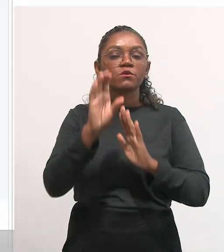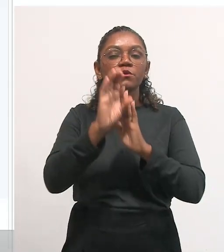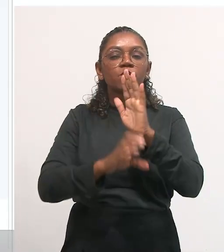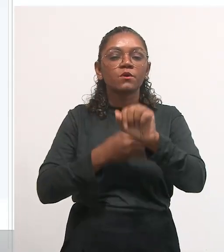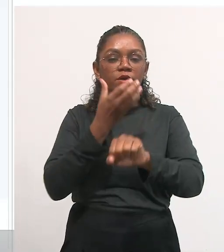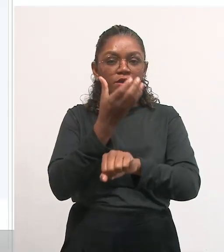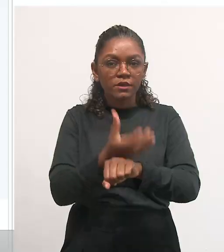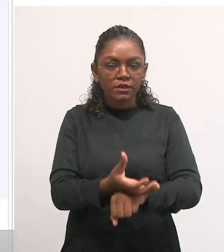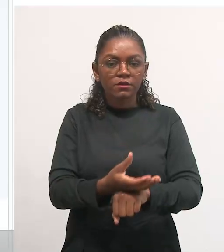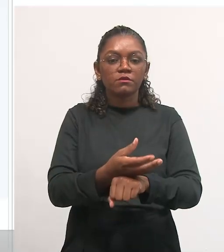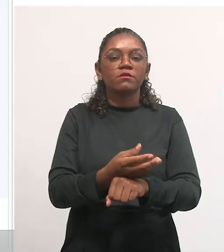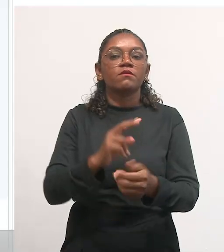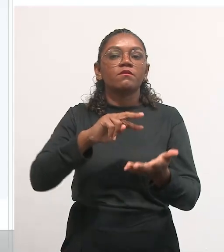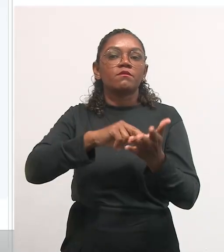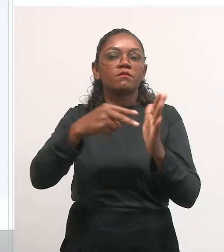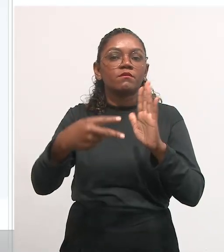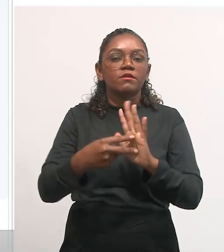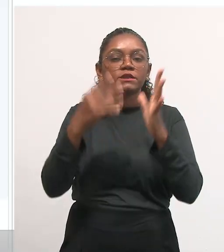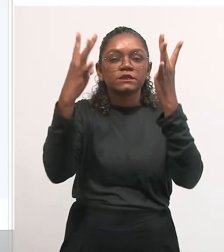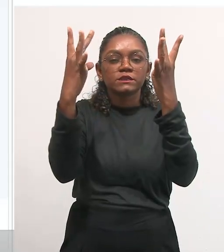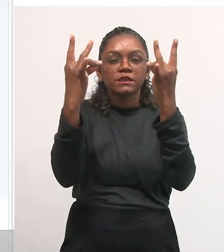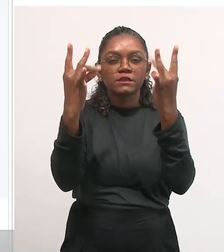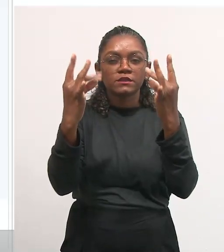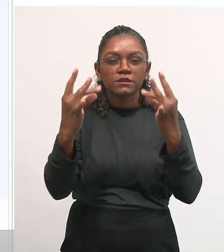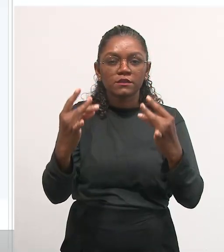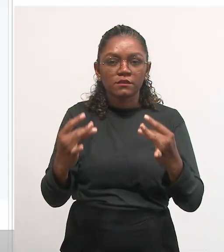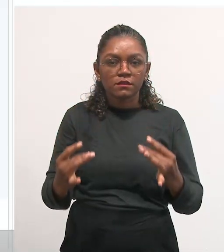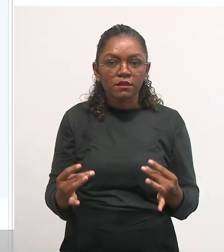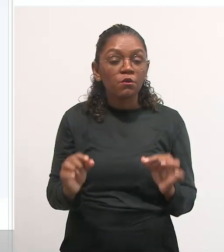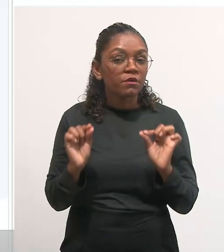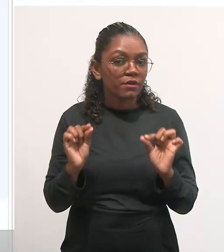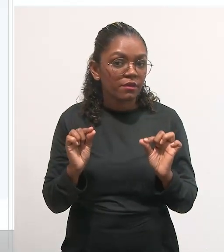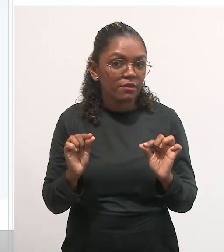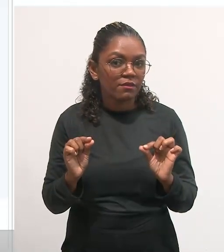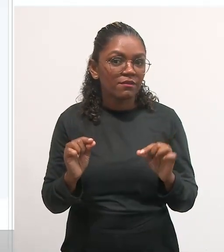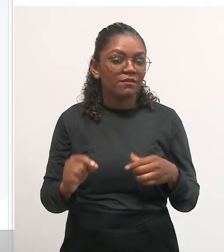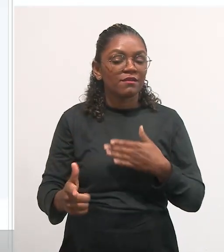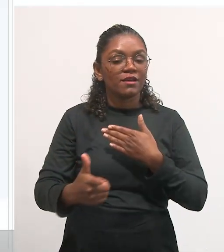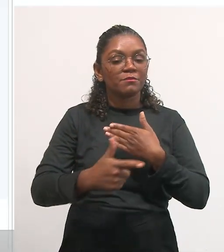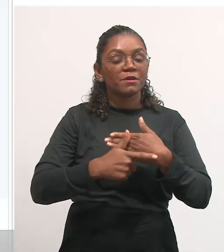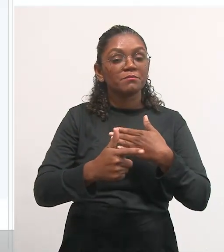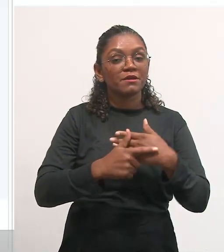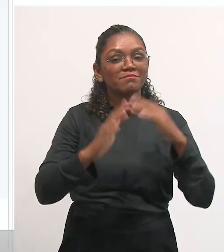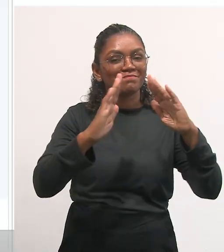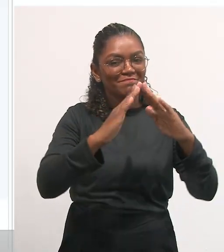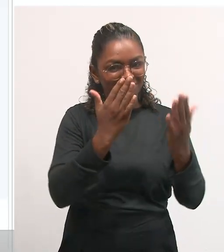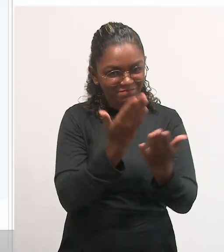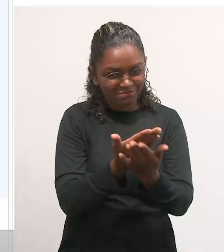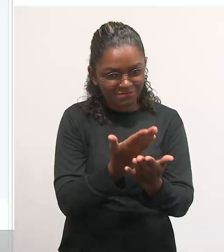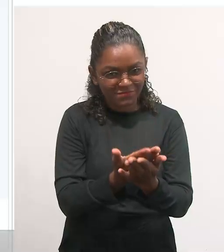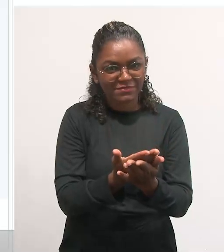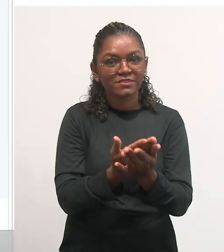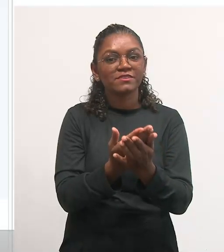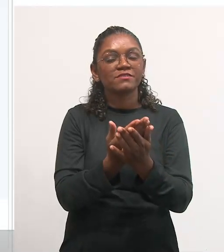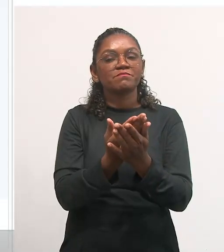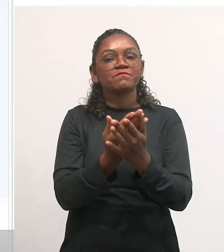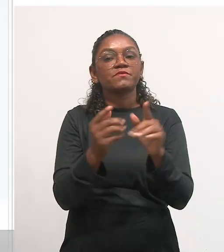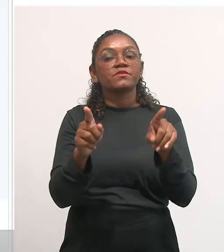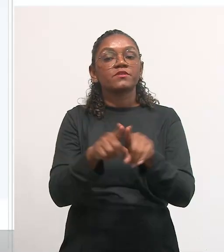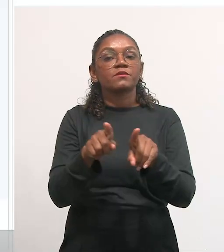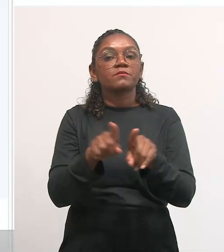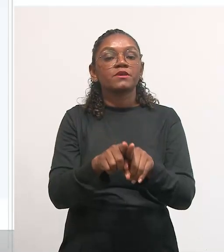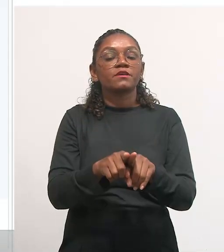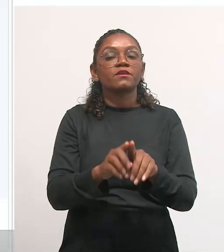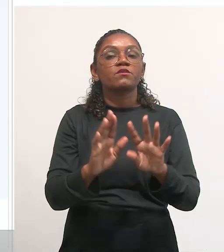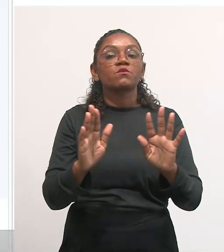descrevendo a concretização das funções da própria escola e a forma particular de en focá-la